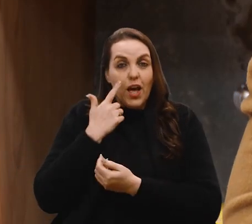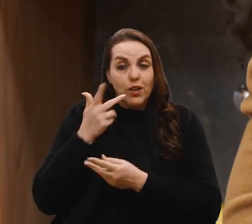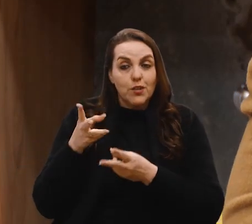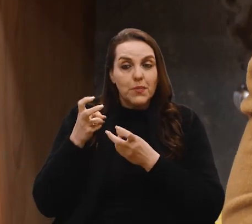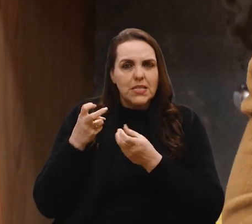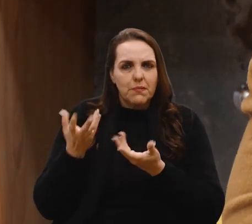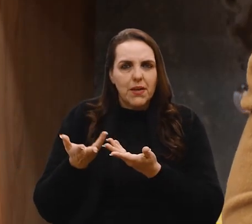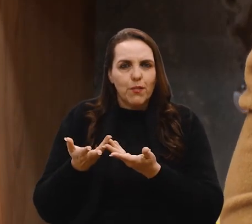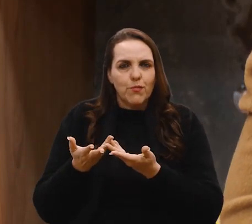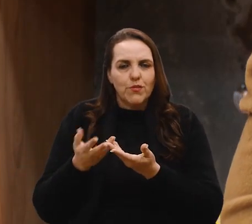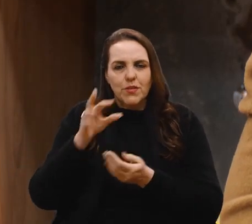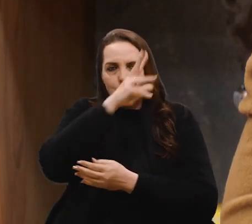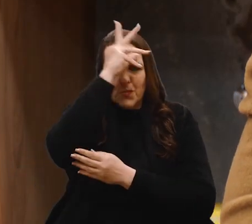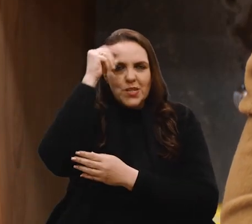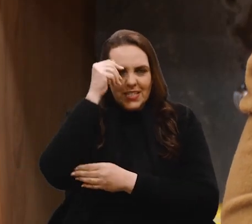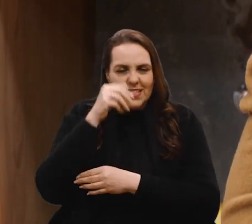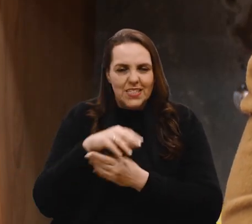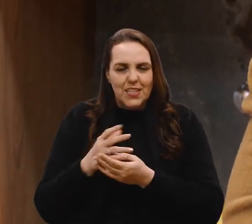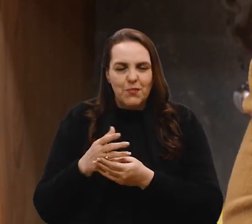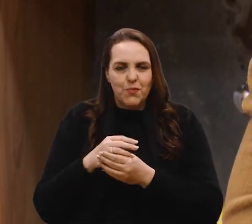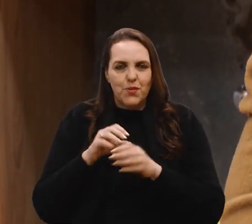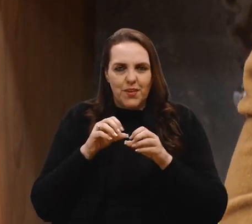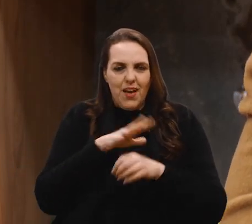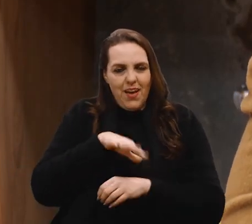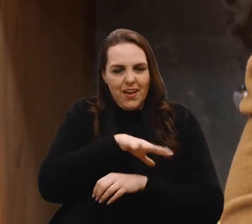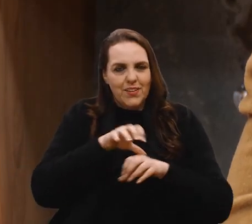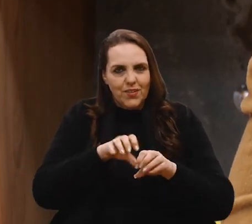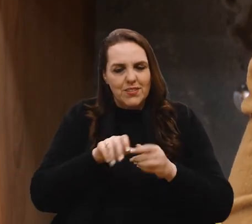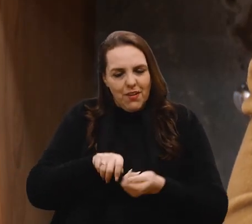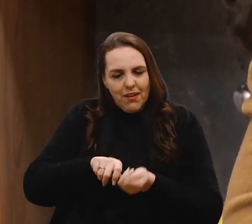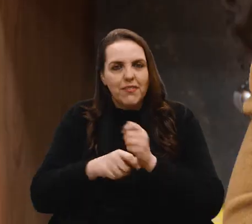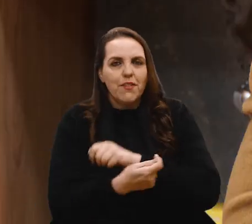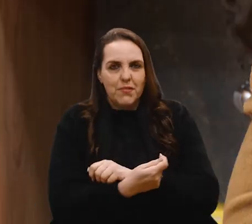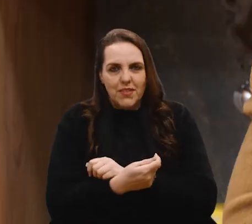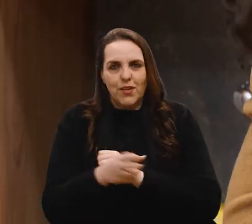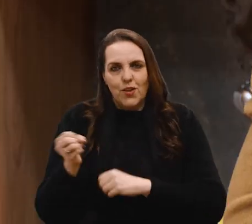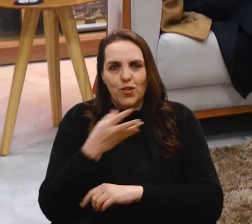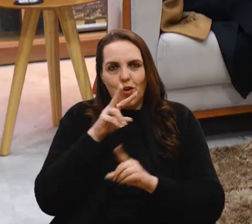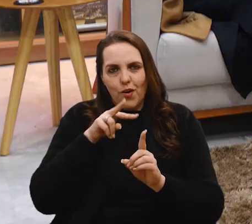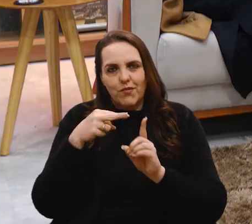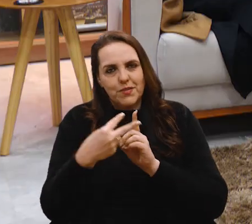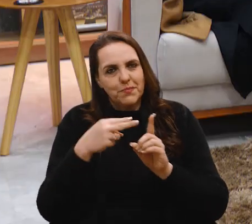quanto a rede está mudando, né? E se adaptando a esses novos olhares ali.